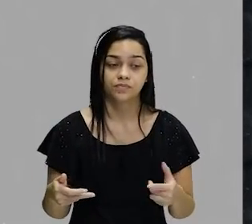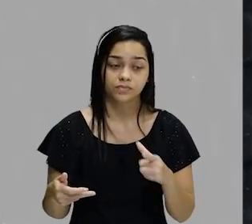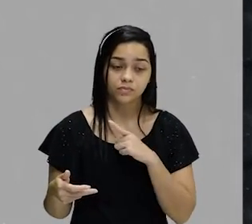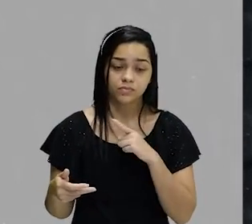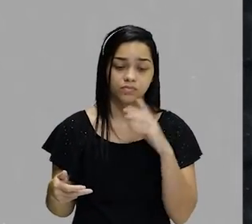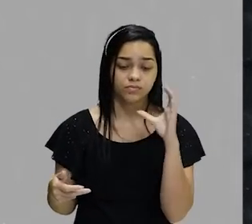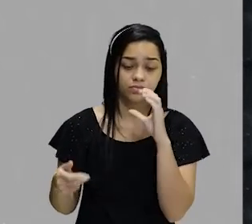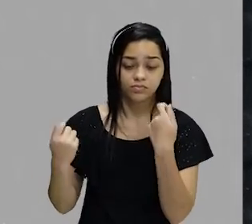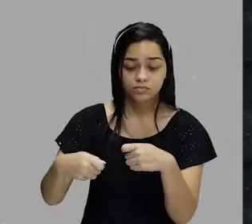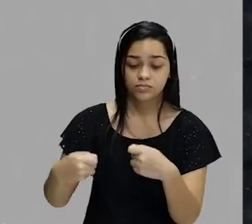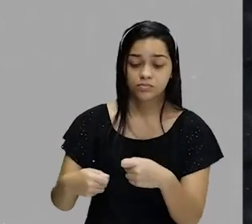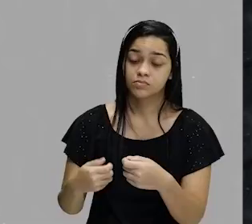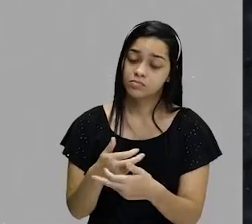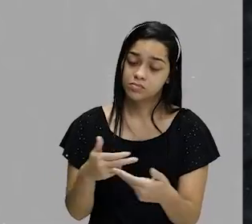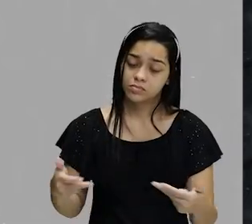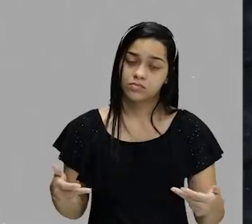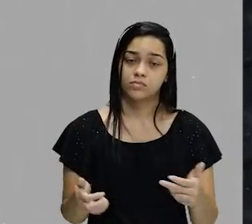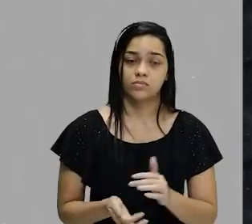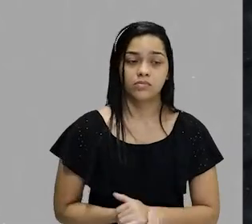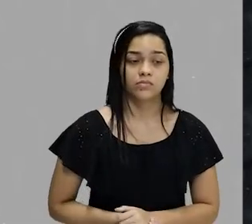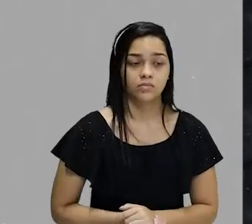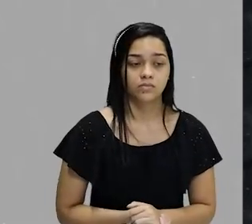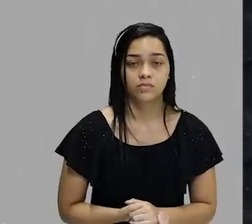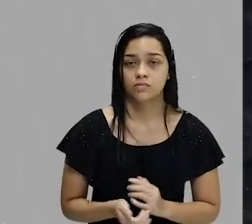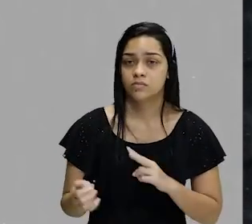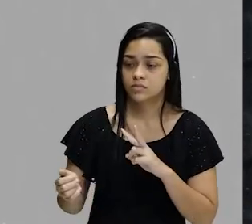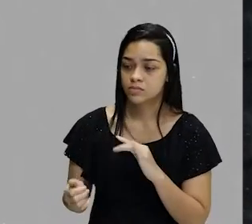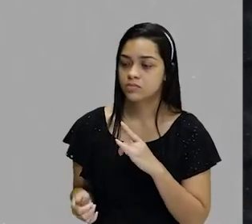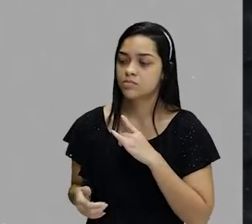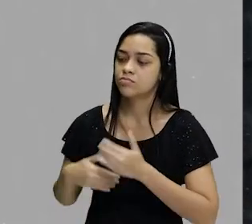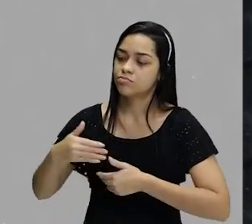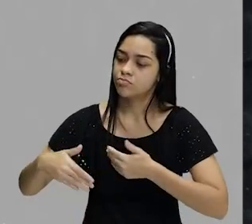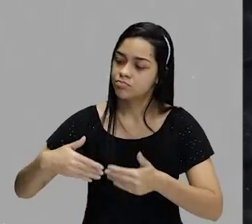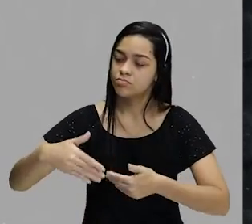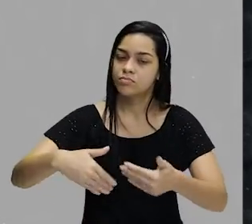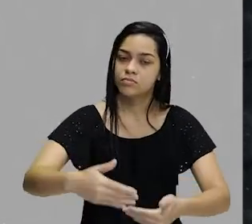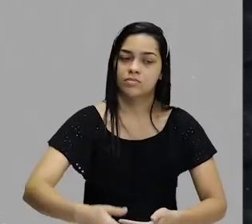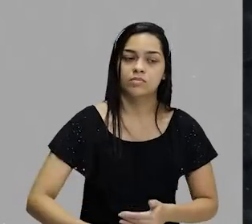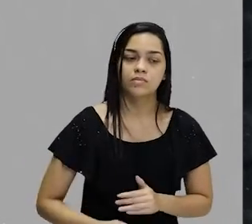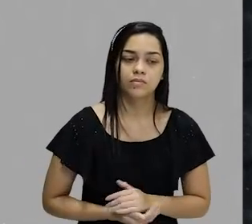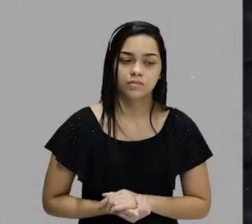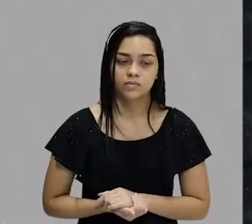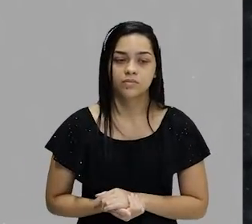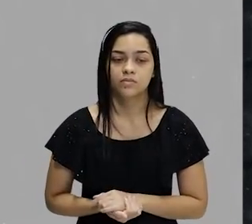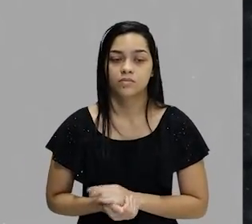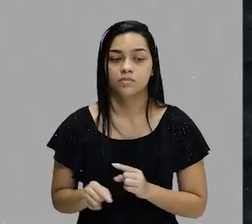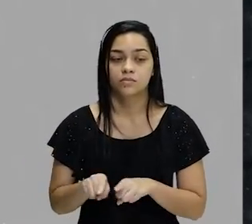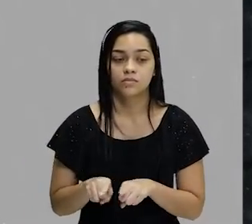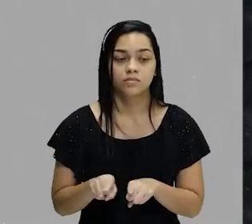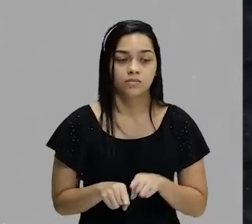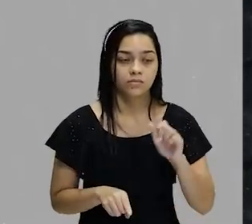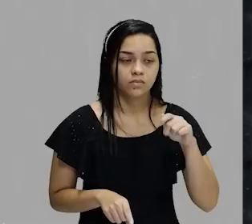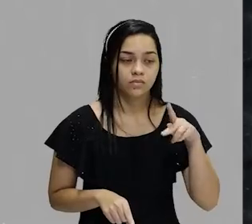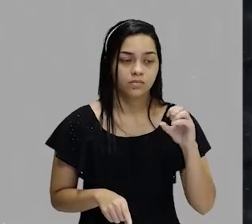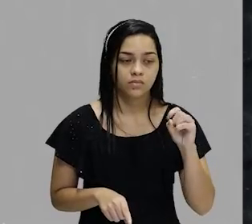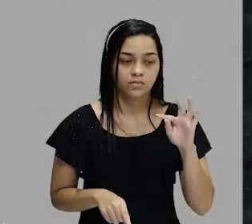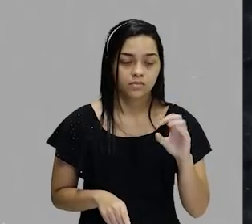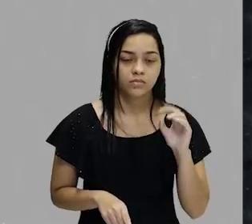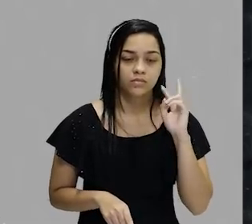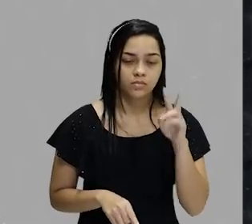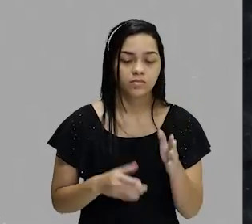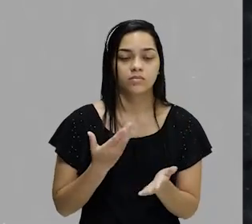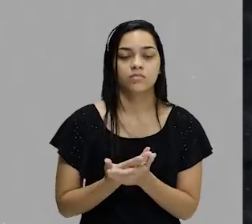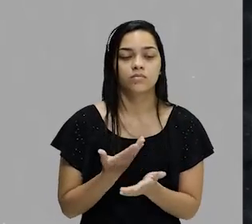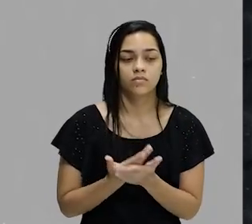tem precisão de alguma coisa. E assim sucessivamente. O que mais? Aposto. Nós já vimos